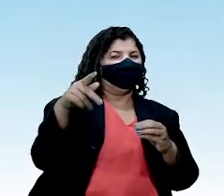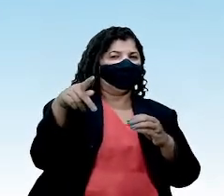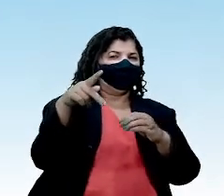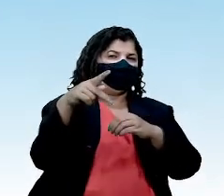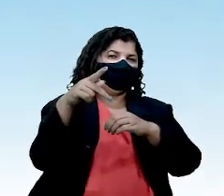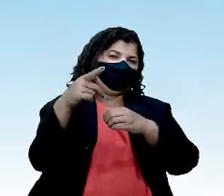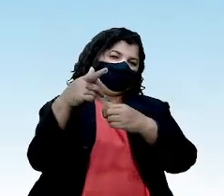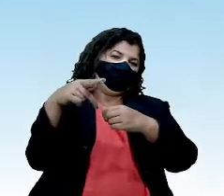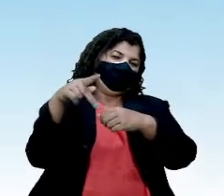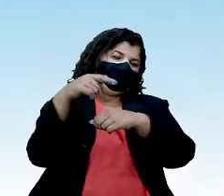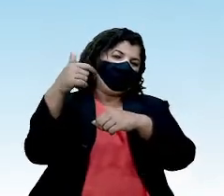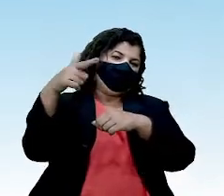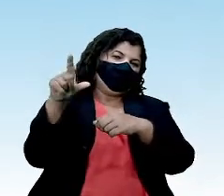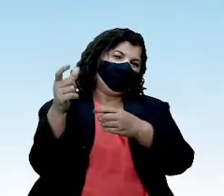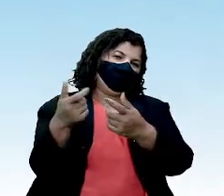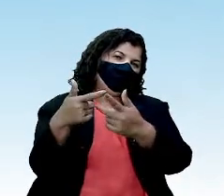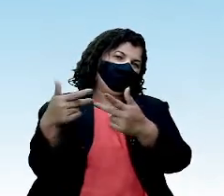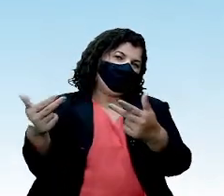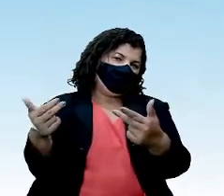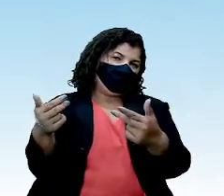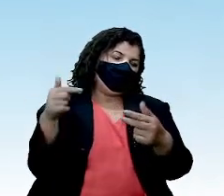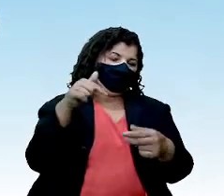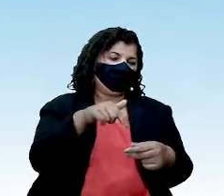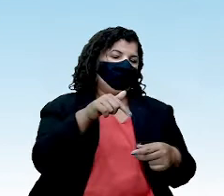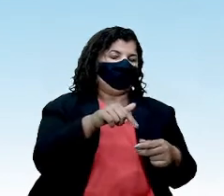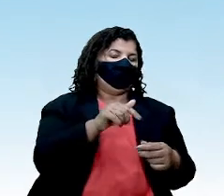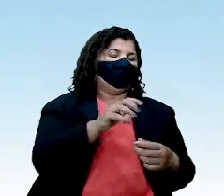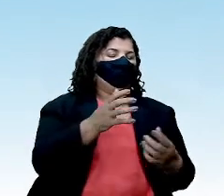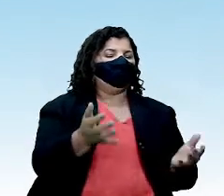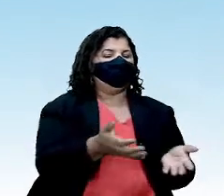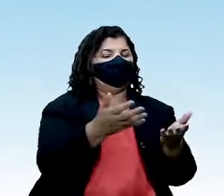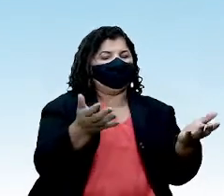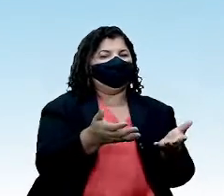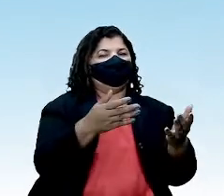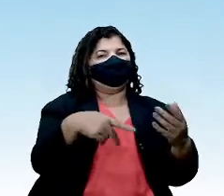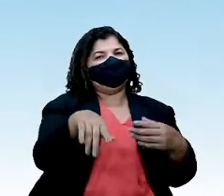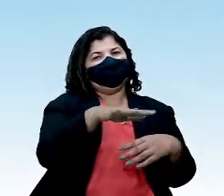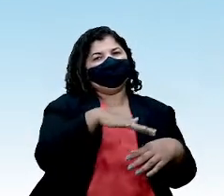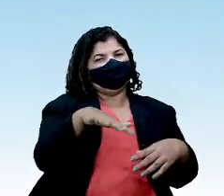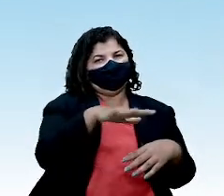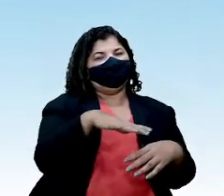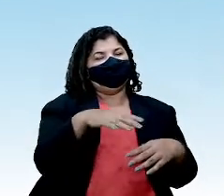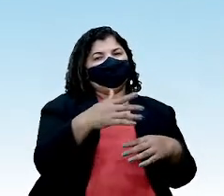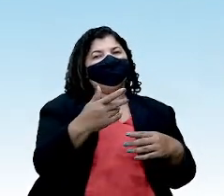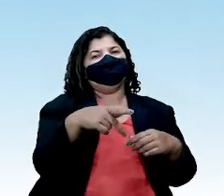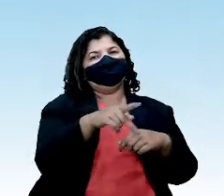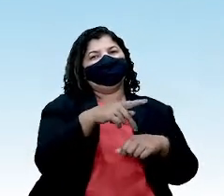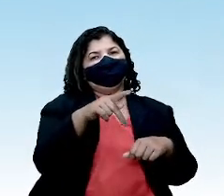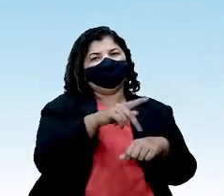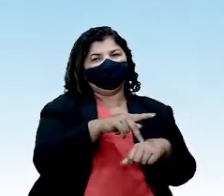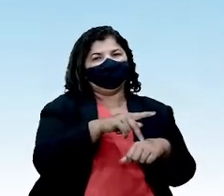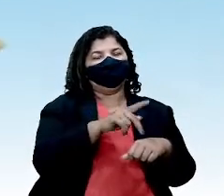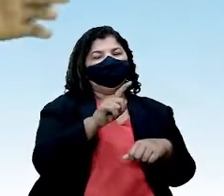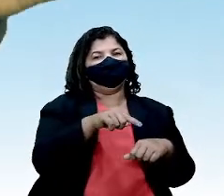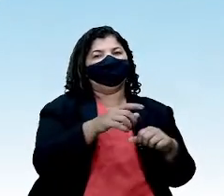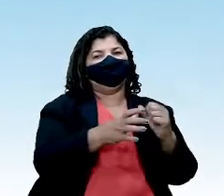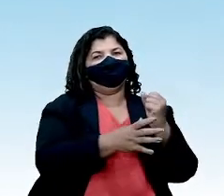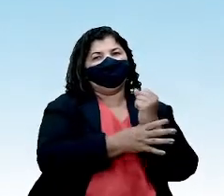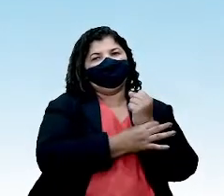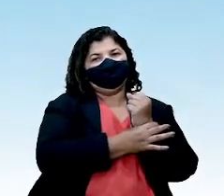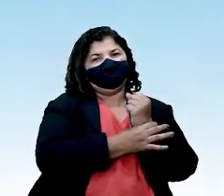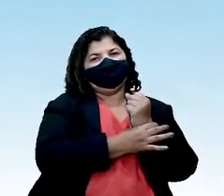E estimulava os produtos, né, domésticos. Né? Então, protecionismo. O motivo é